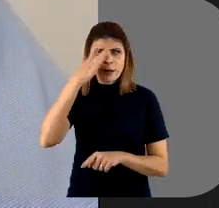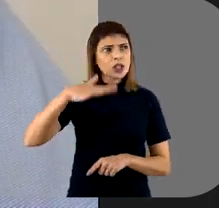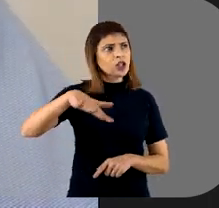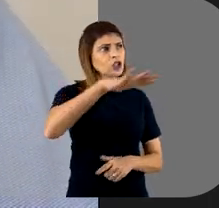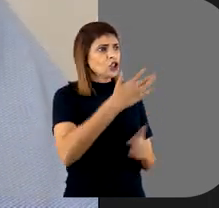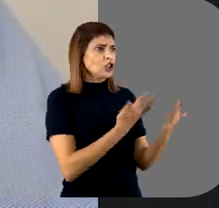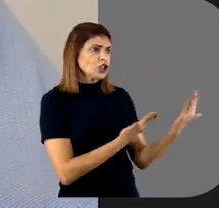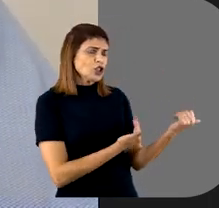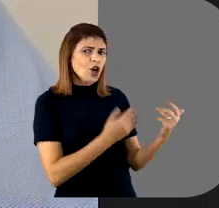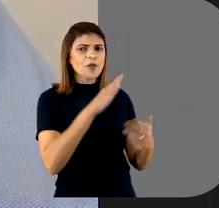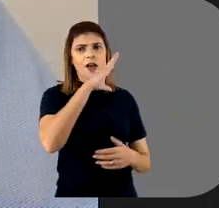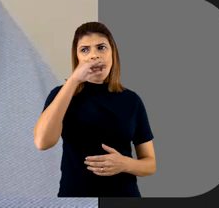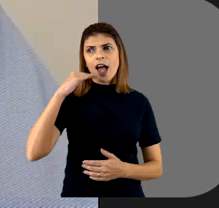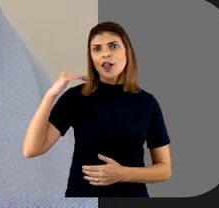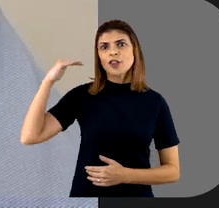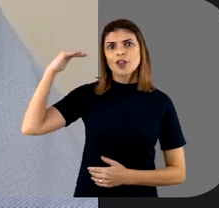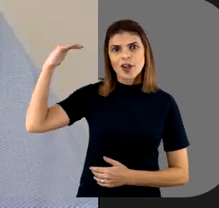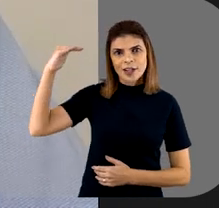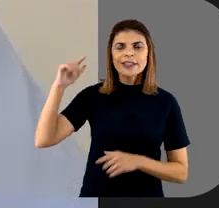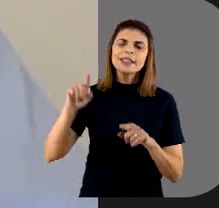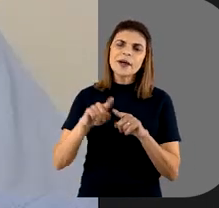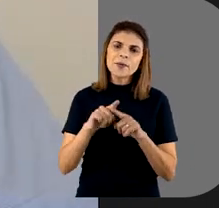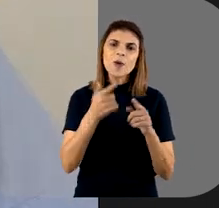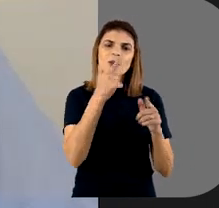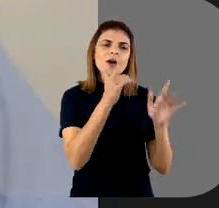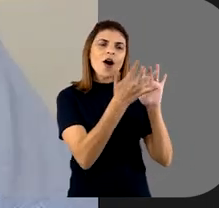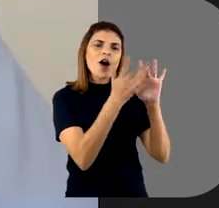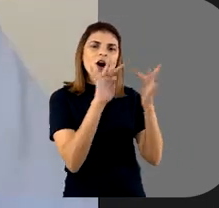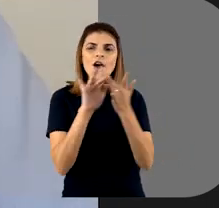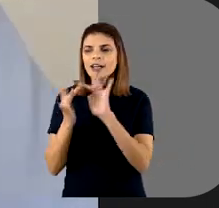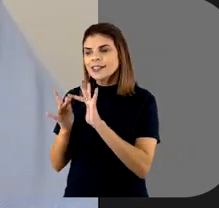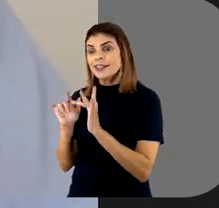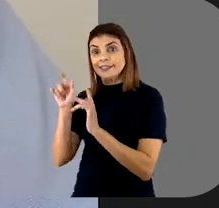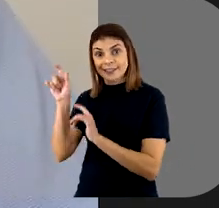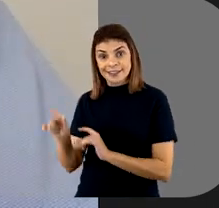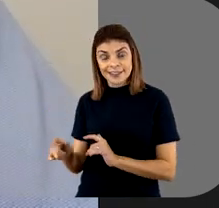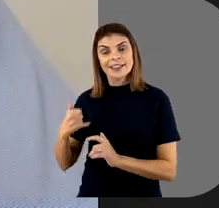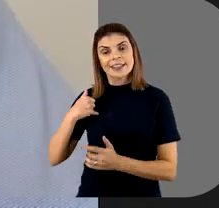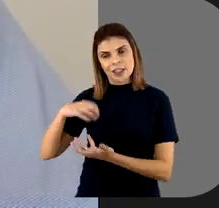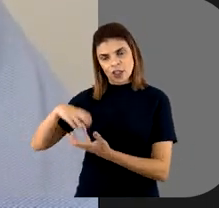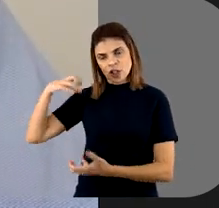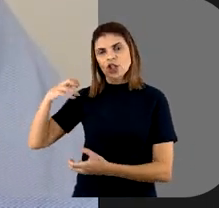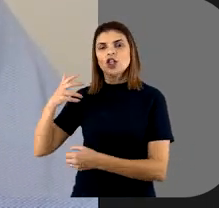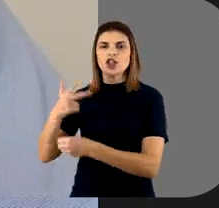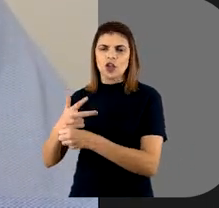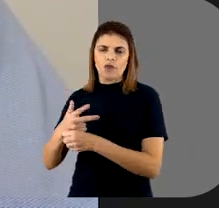também desses jovens, né, adolescentes, que também procuraram se conectar com os idosos